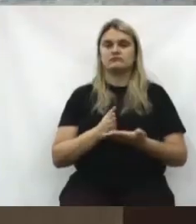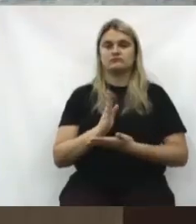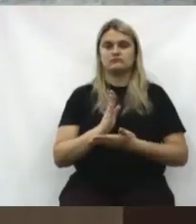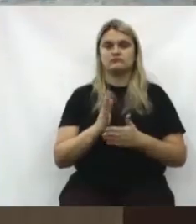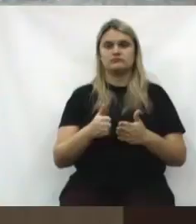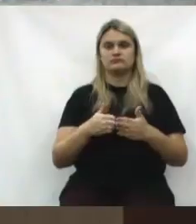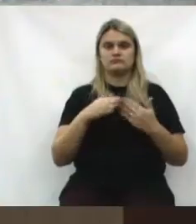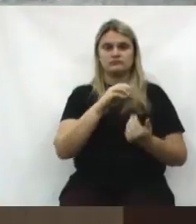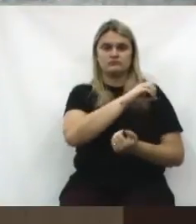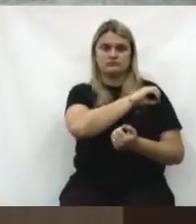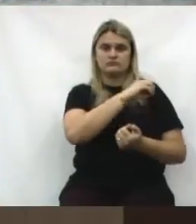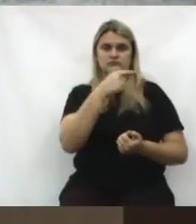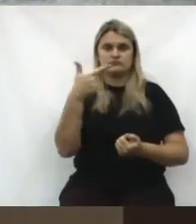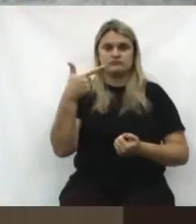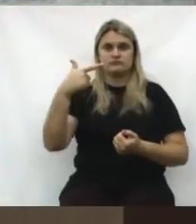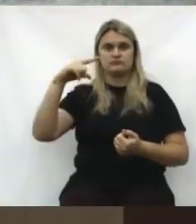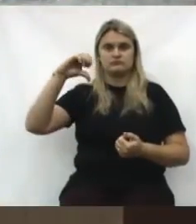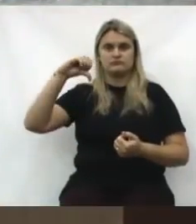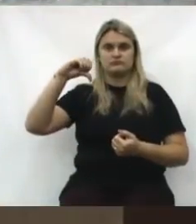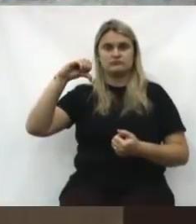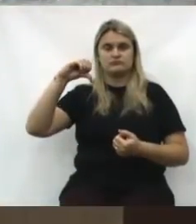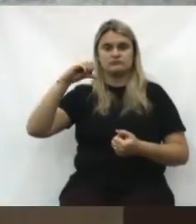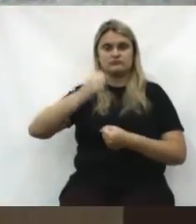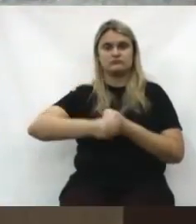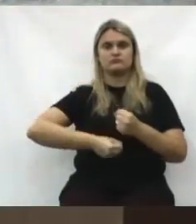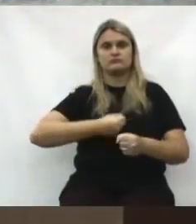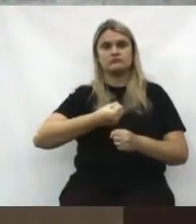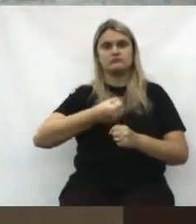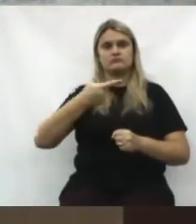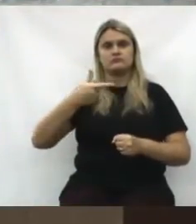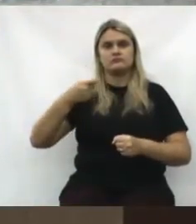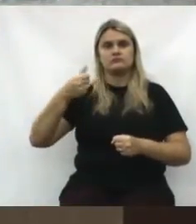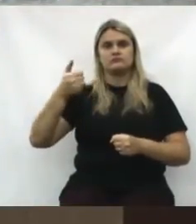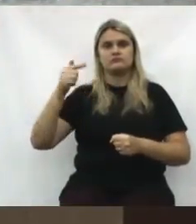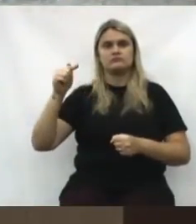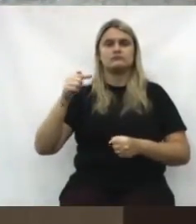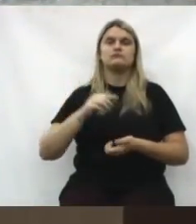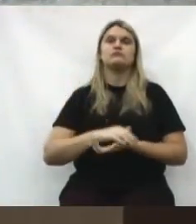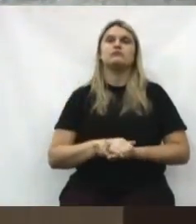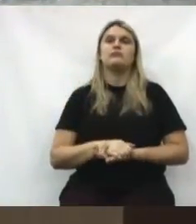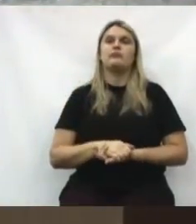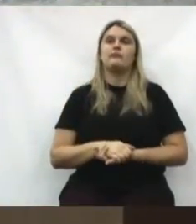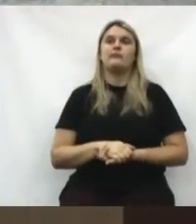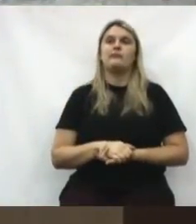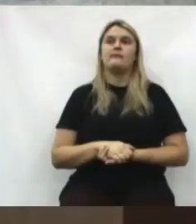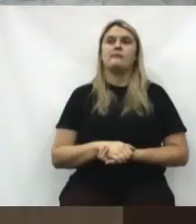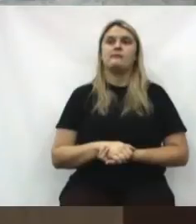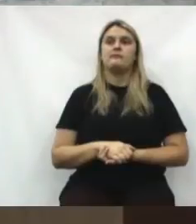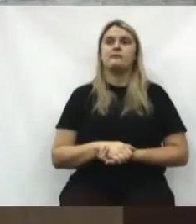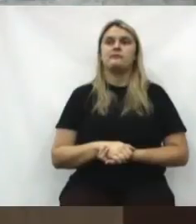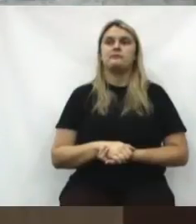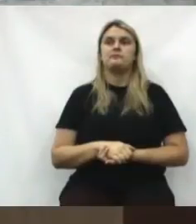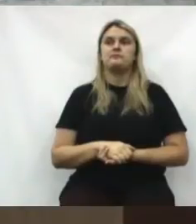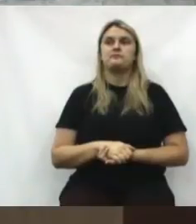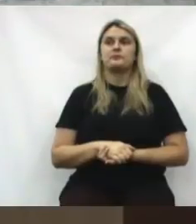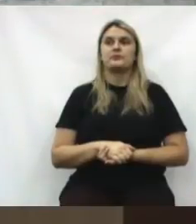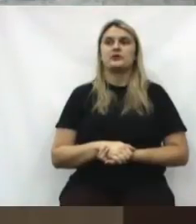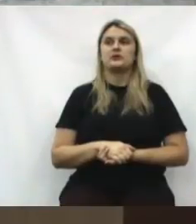estão. Aprovado o requerimento número 29, 2017.